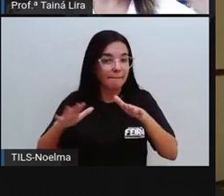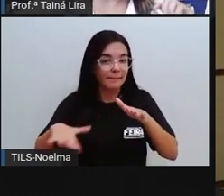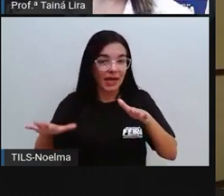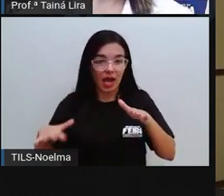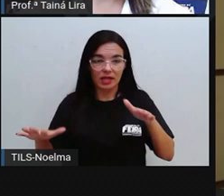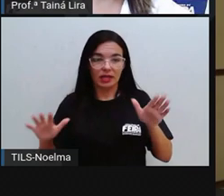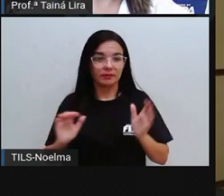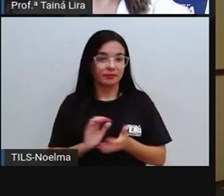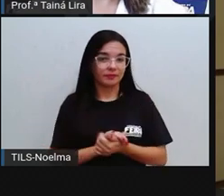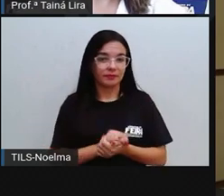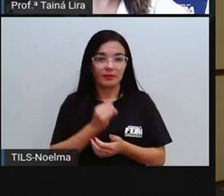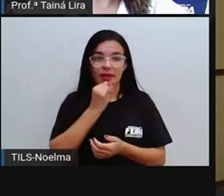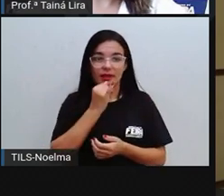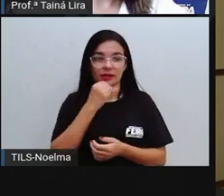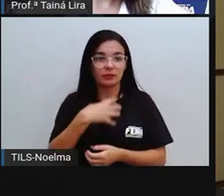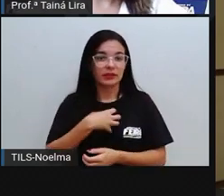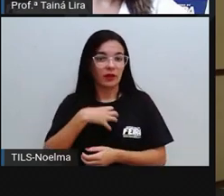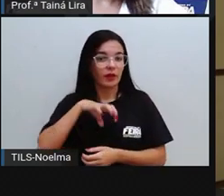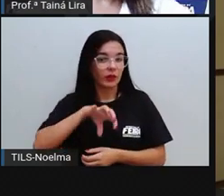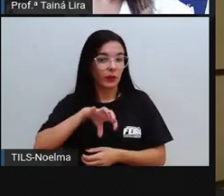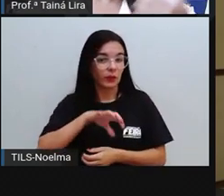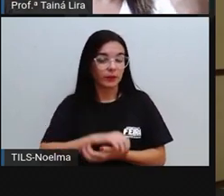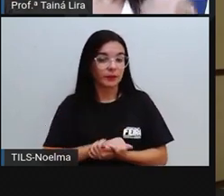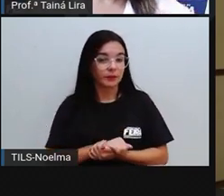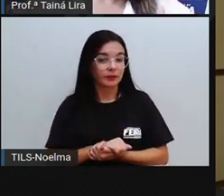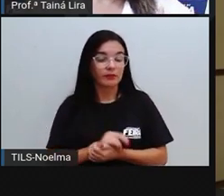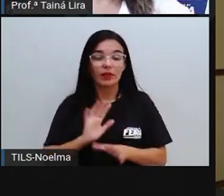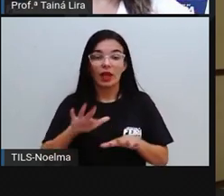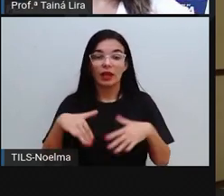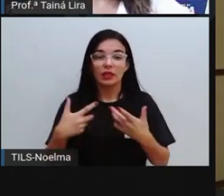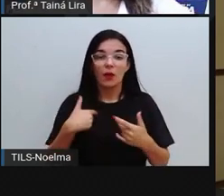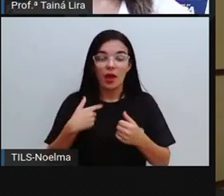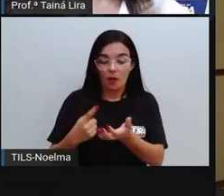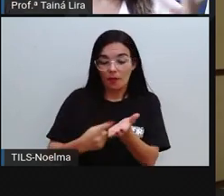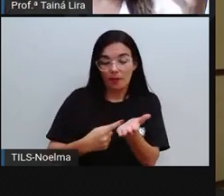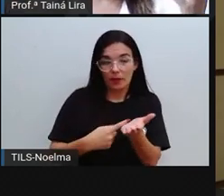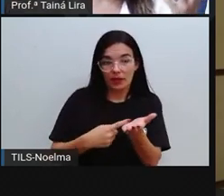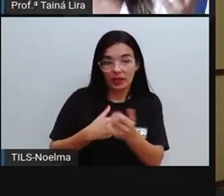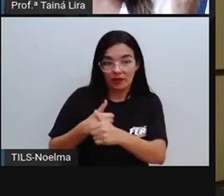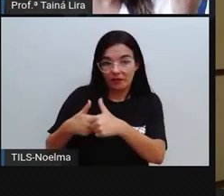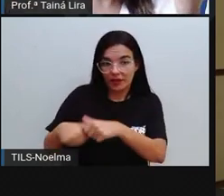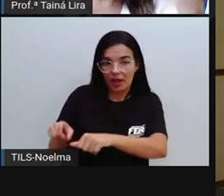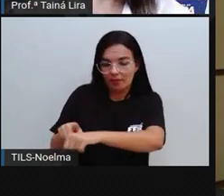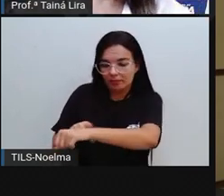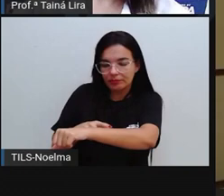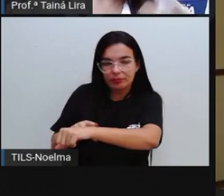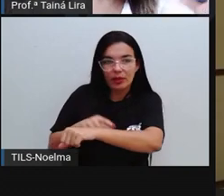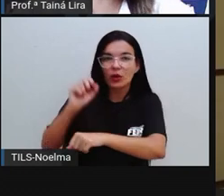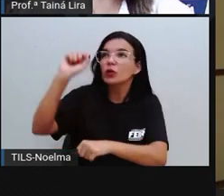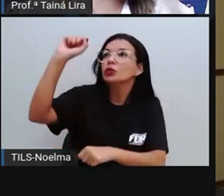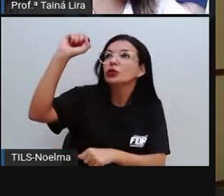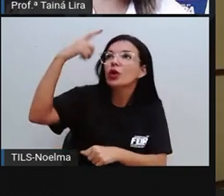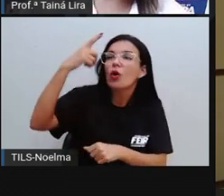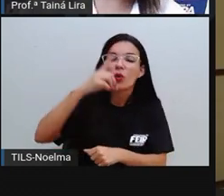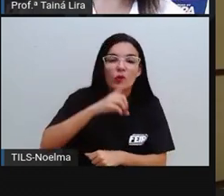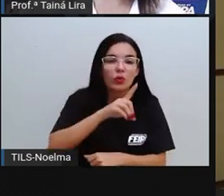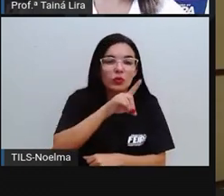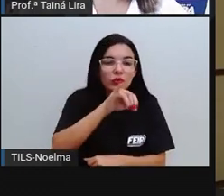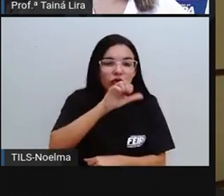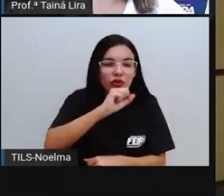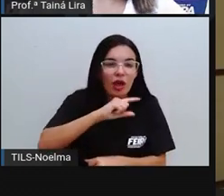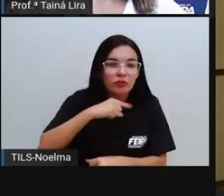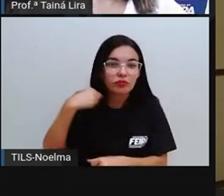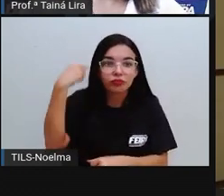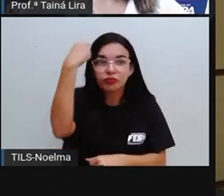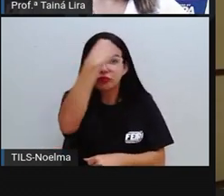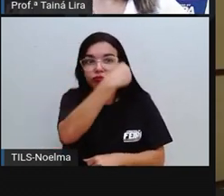que tem praia, por exemplo, Salvador. Aí eu, para ficar bronzeada, eu vou ficar o dia inteiro tomando sol sem nenhuma